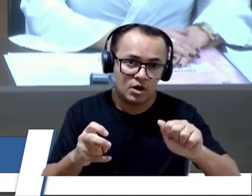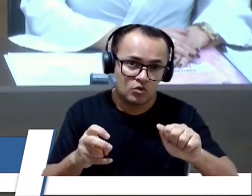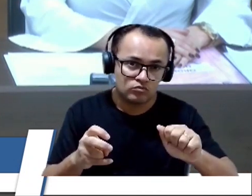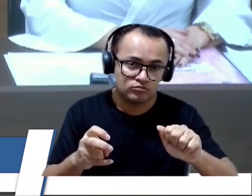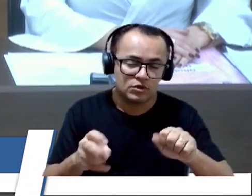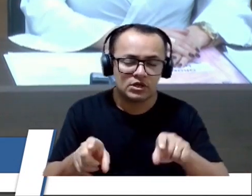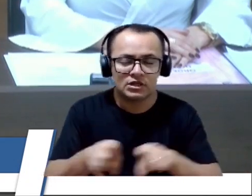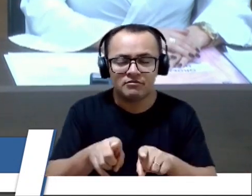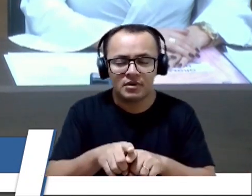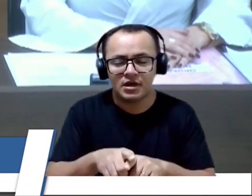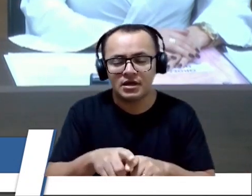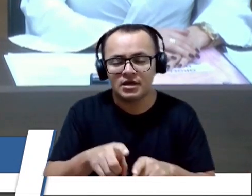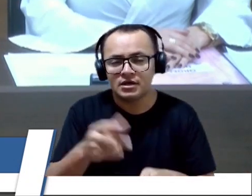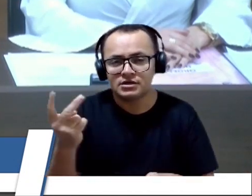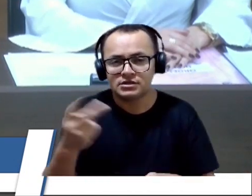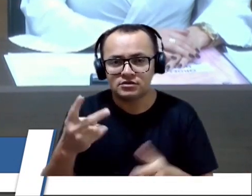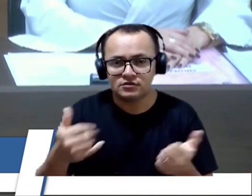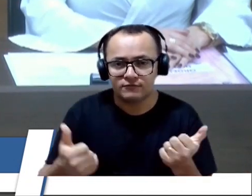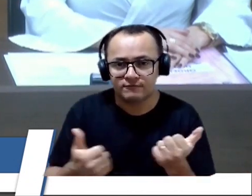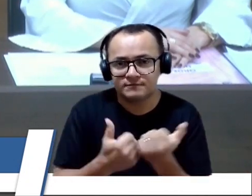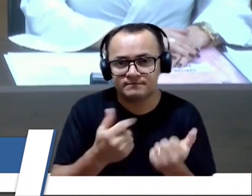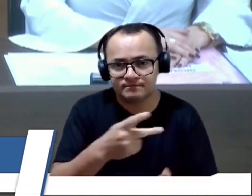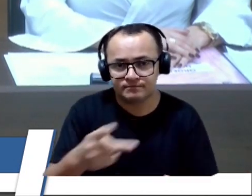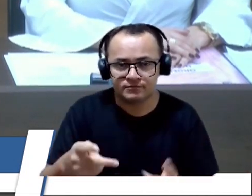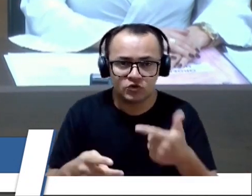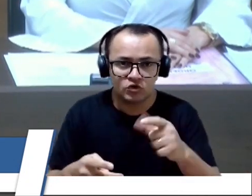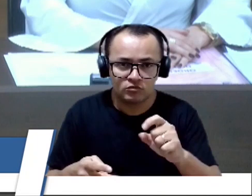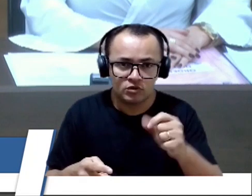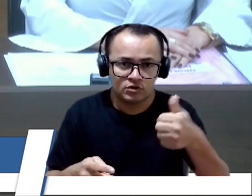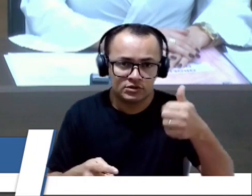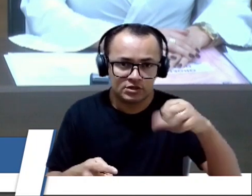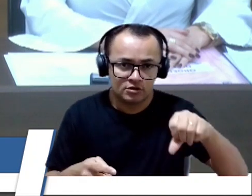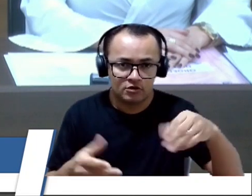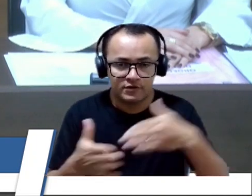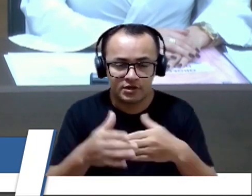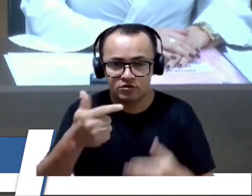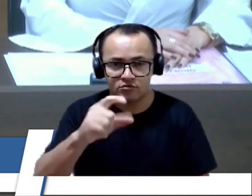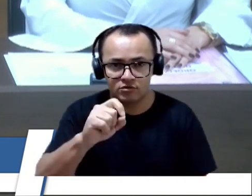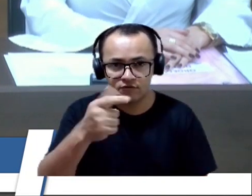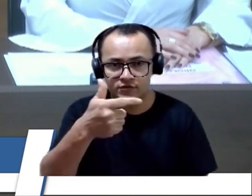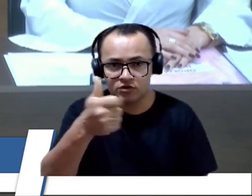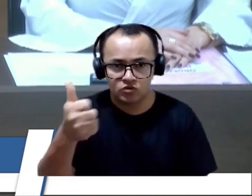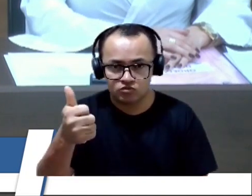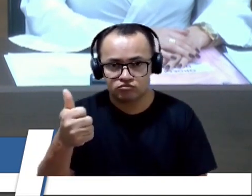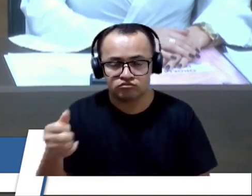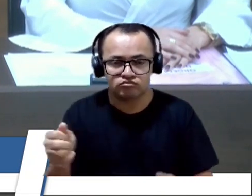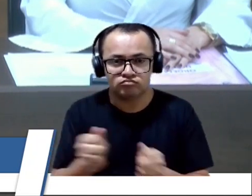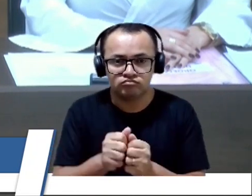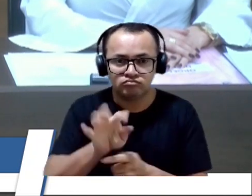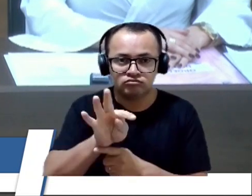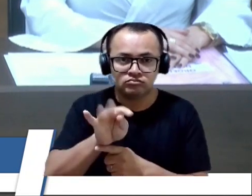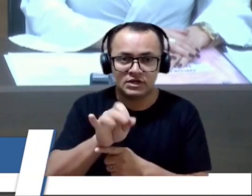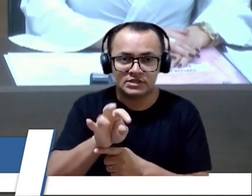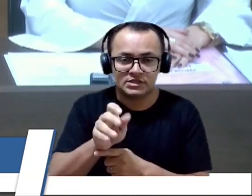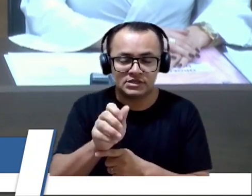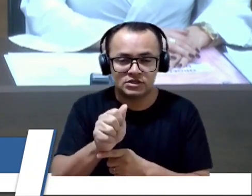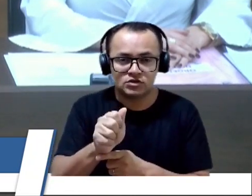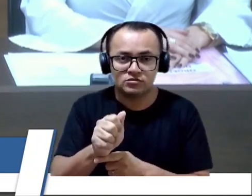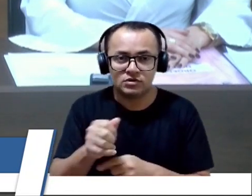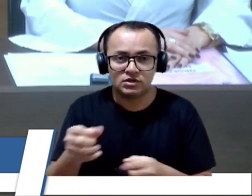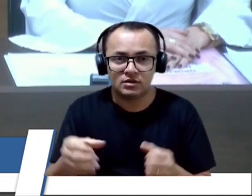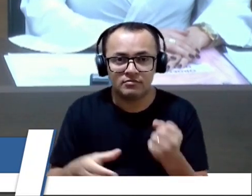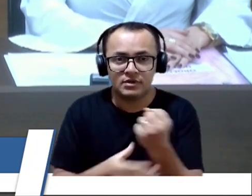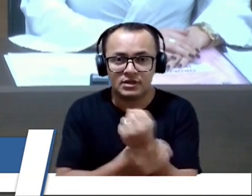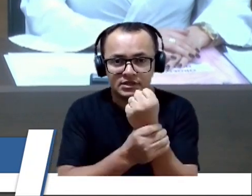de 2019 a 2021, junto ao atual presidente Tarcísio Botto, da Segurança de Franca, como